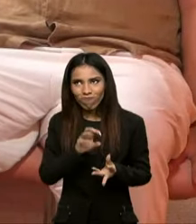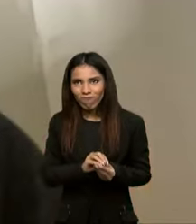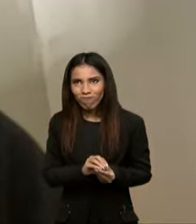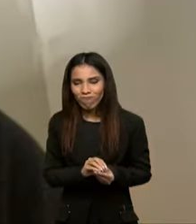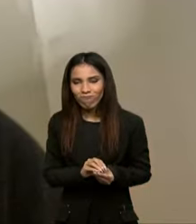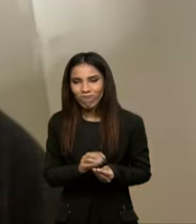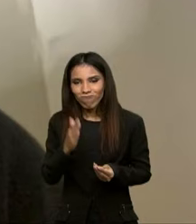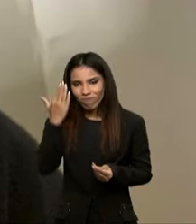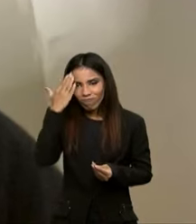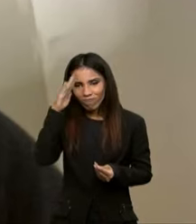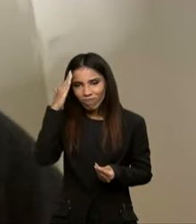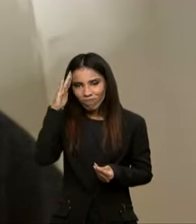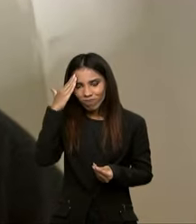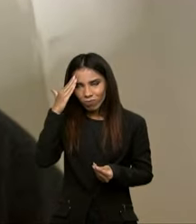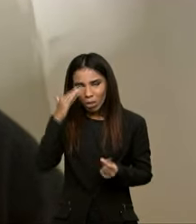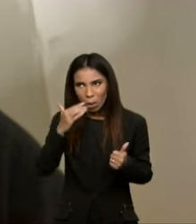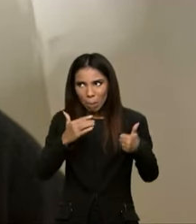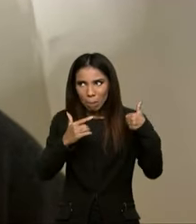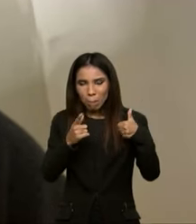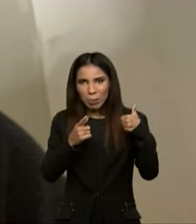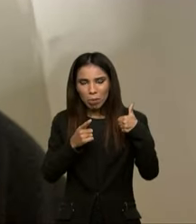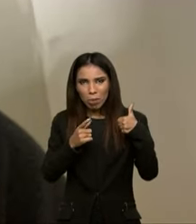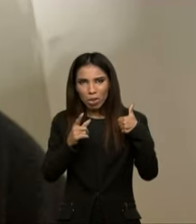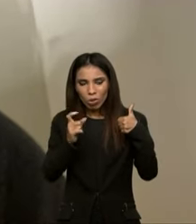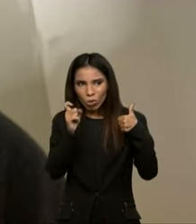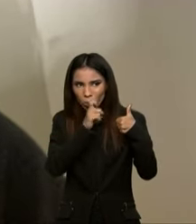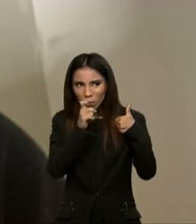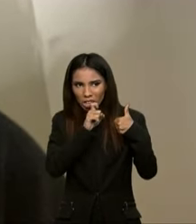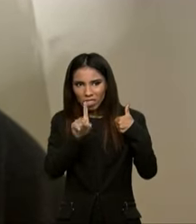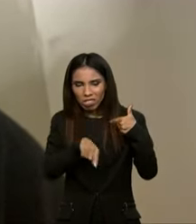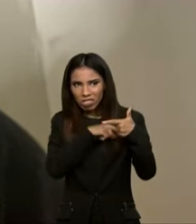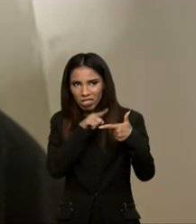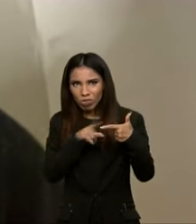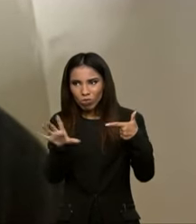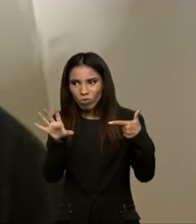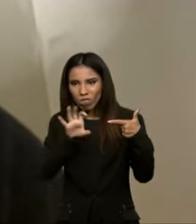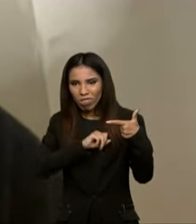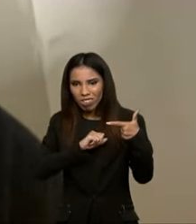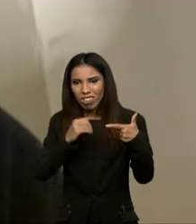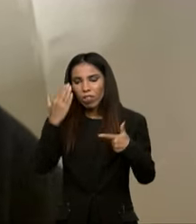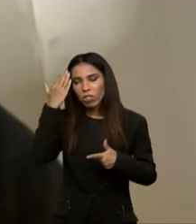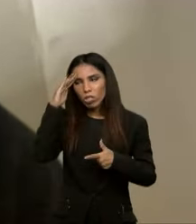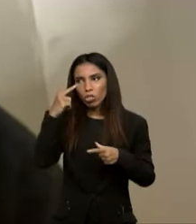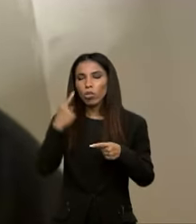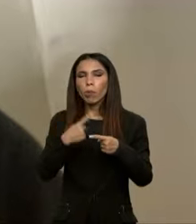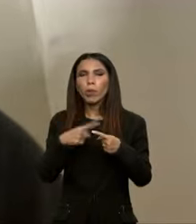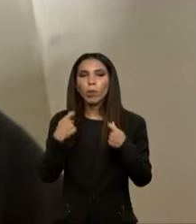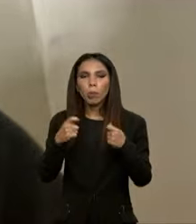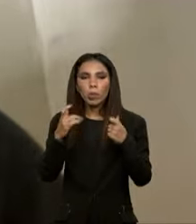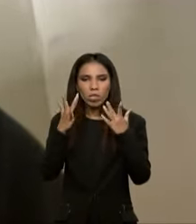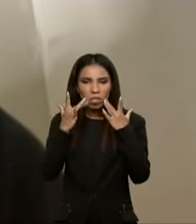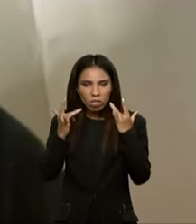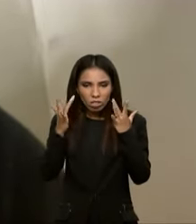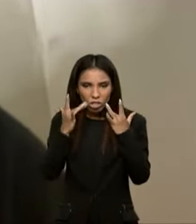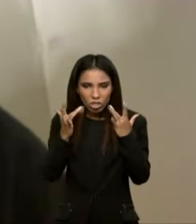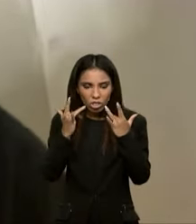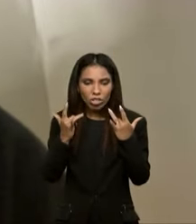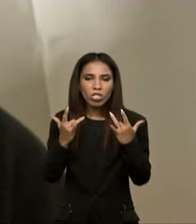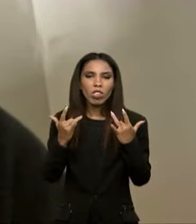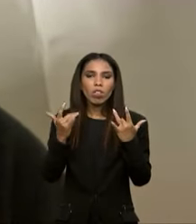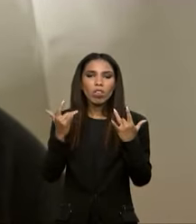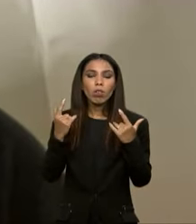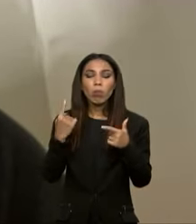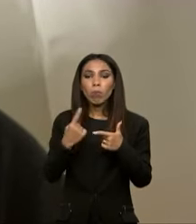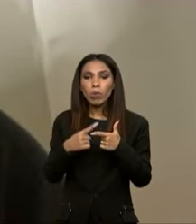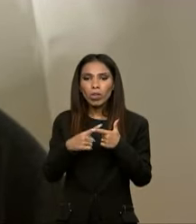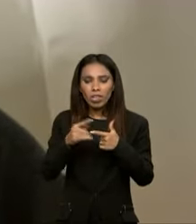Eu entendi exatamente por que eu precisava fazer essa peça e por que para mim foi um processo de autoconhecimento.